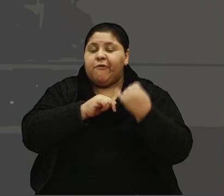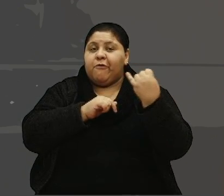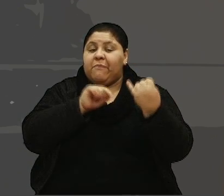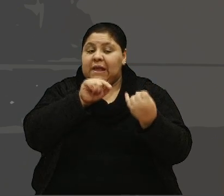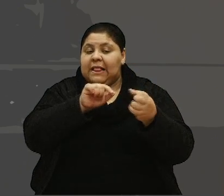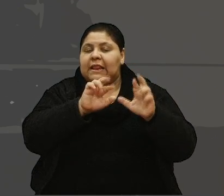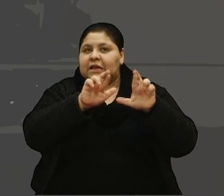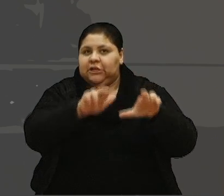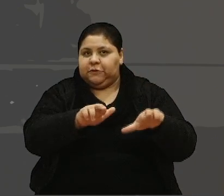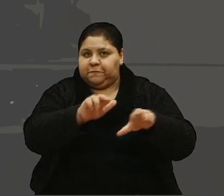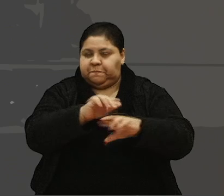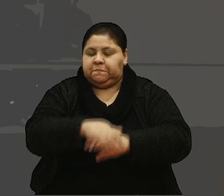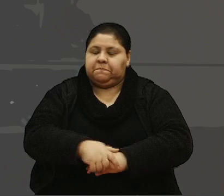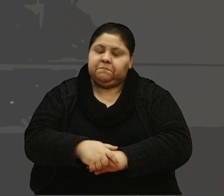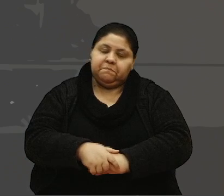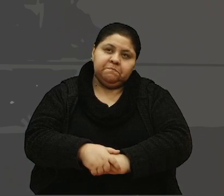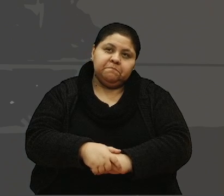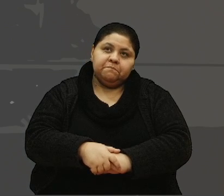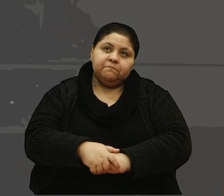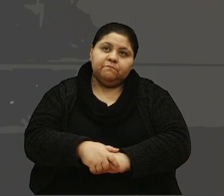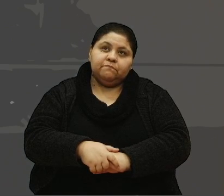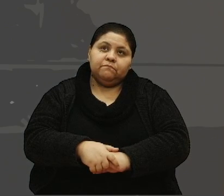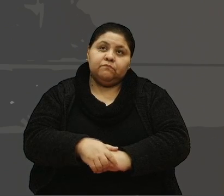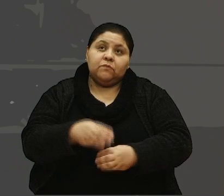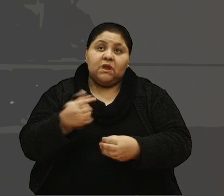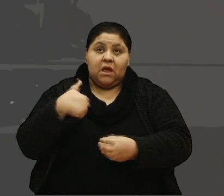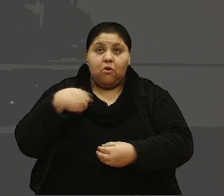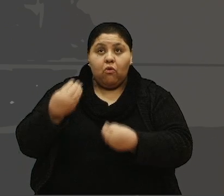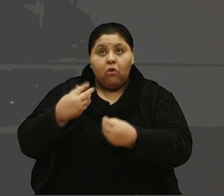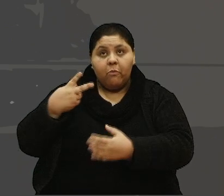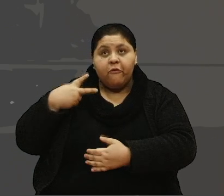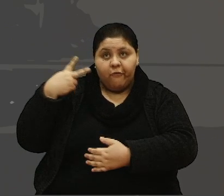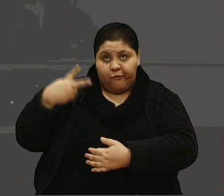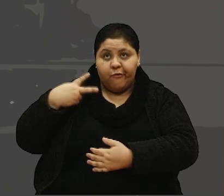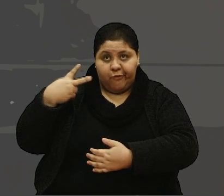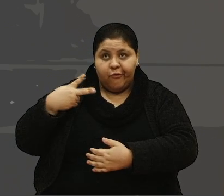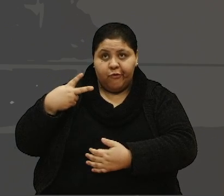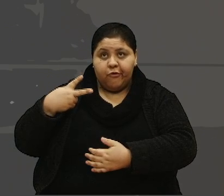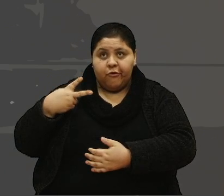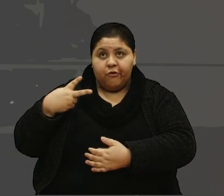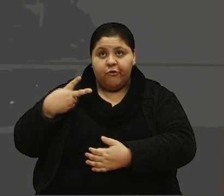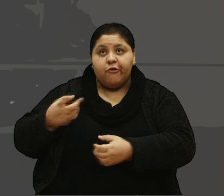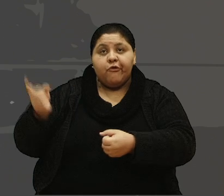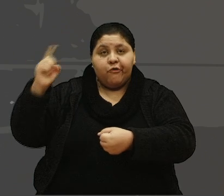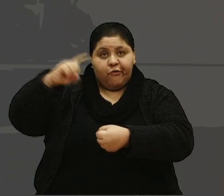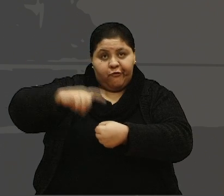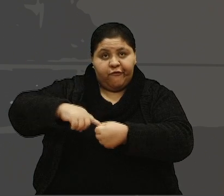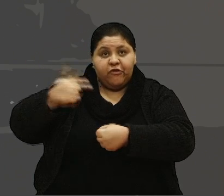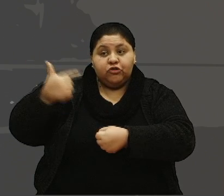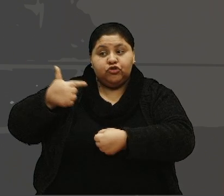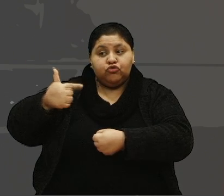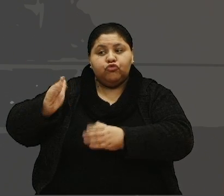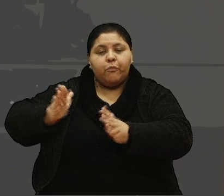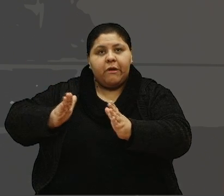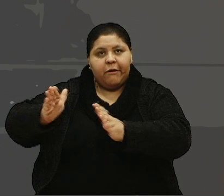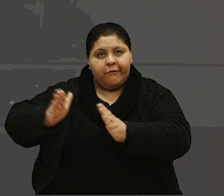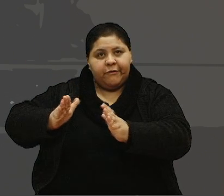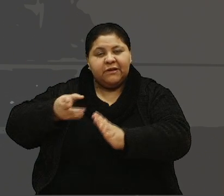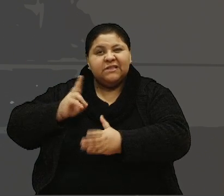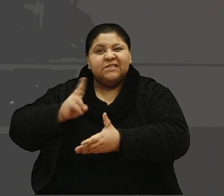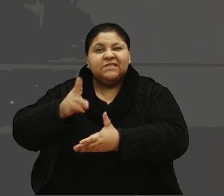região. E, na condição de vereador, que fui reeleito segundo mandato, é sempre